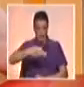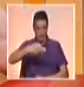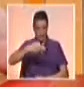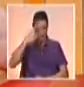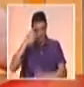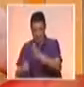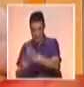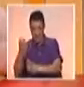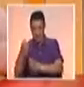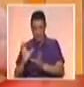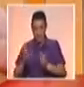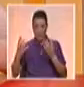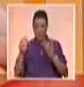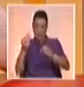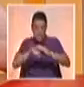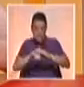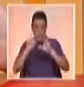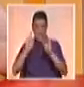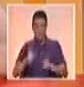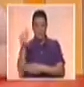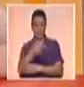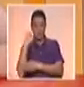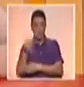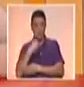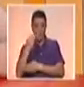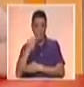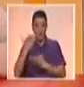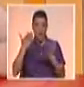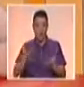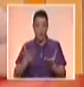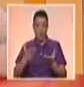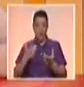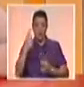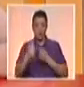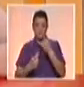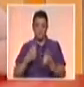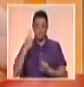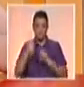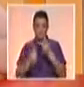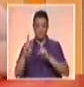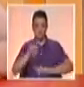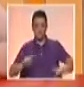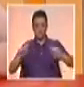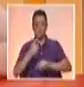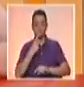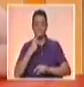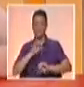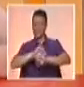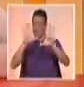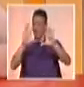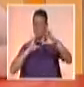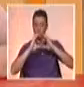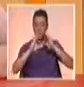sei, da comunidade em que ela se inseria na altura em que era mais jovem, agora se calhar há algum... é capaz até de não perceber tão bem, por exemplo,